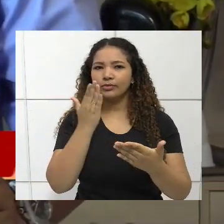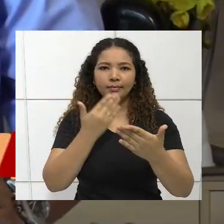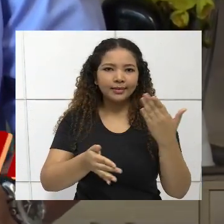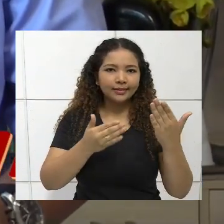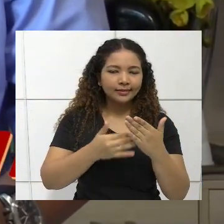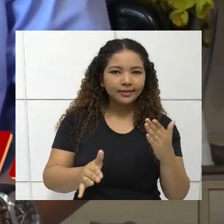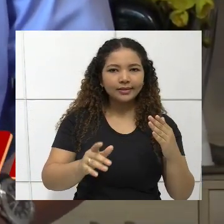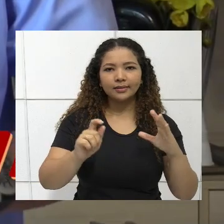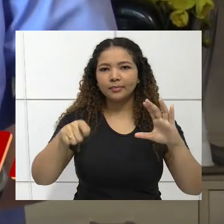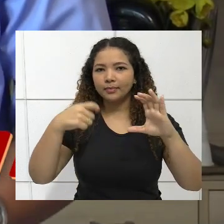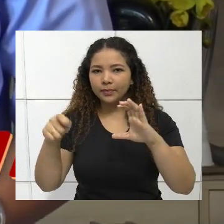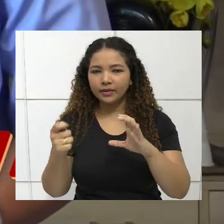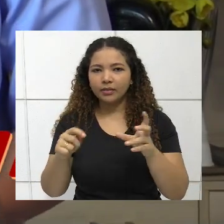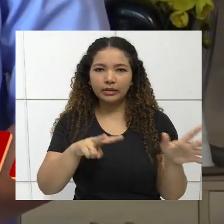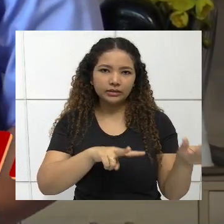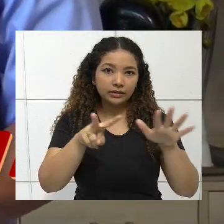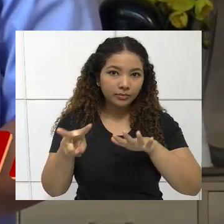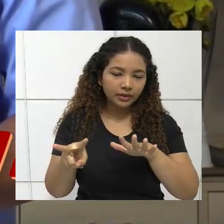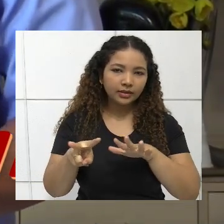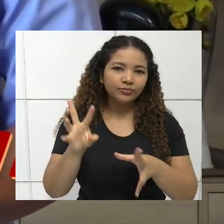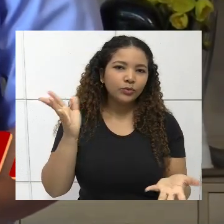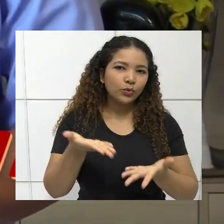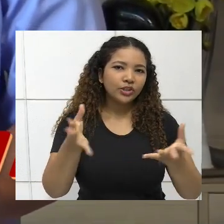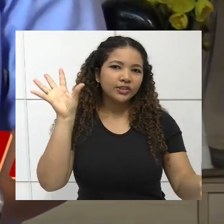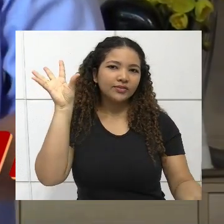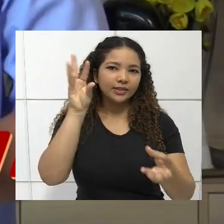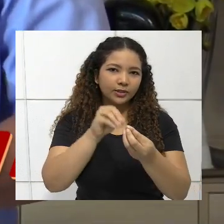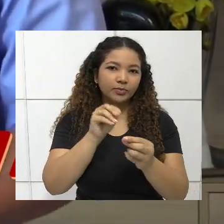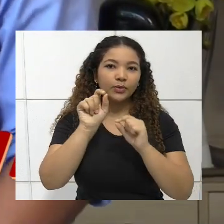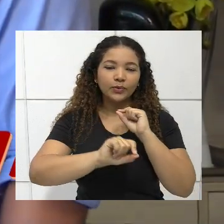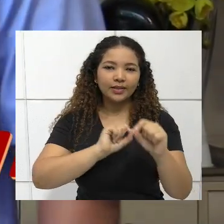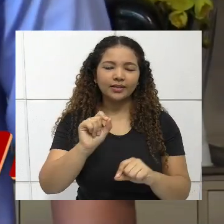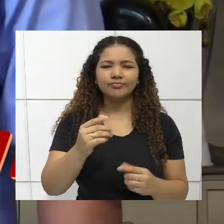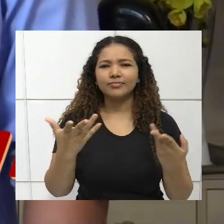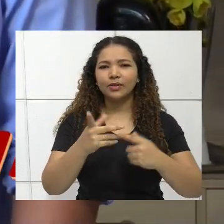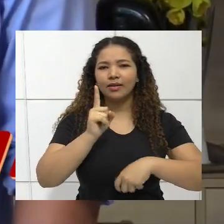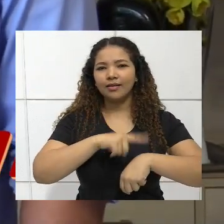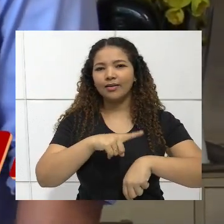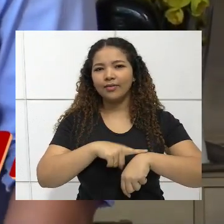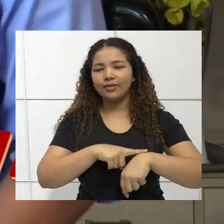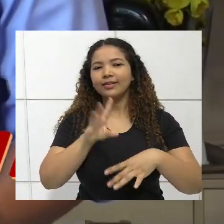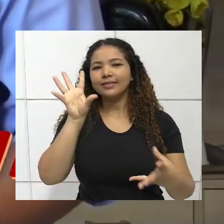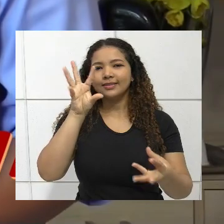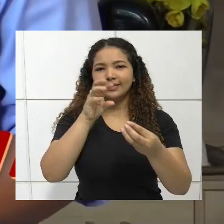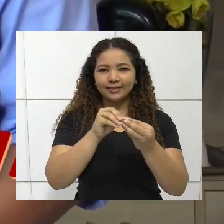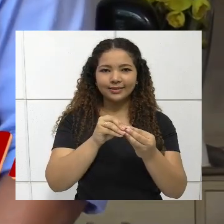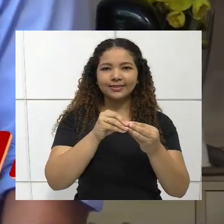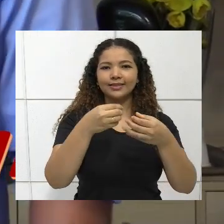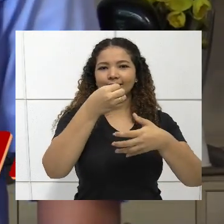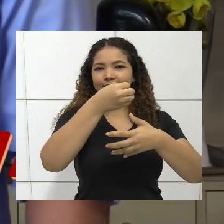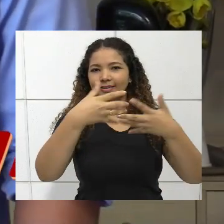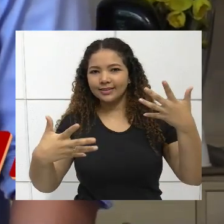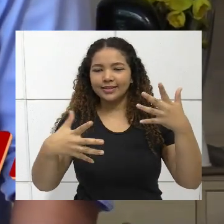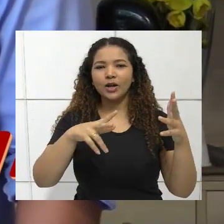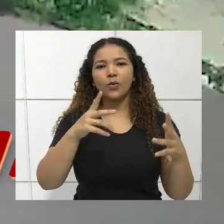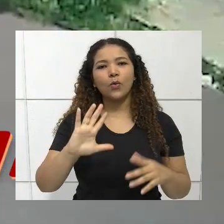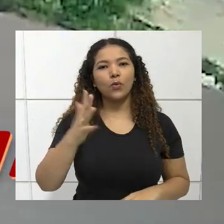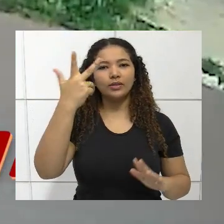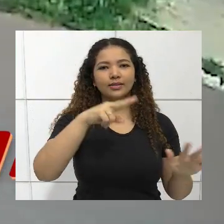durante a semana aqui em Abaetetuba. Chegou a hora do nosso quadro Destaques da